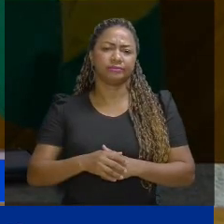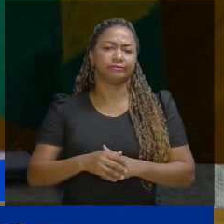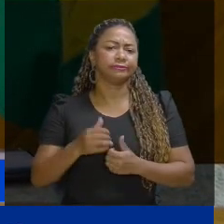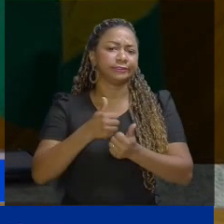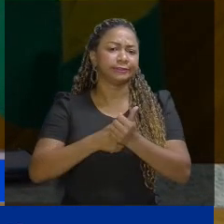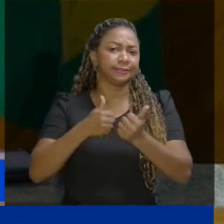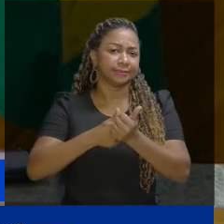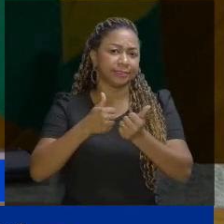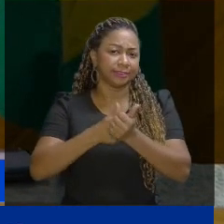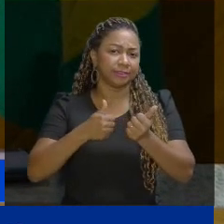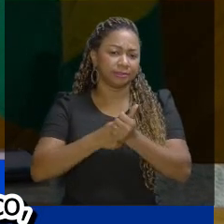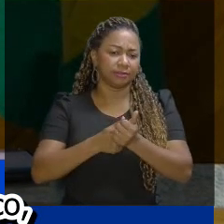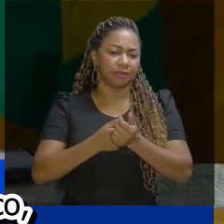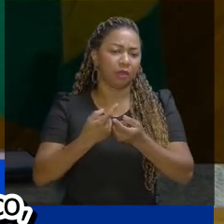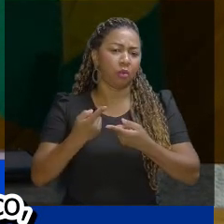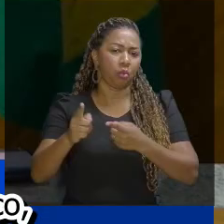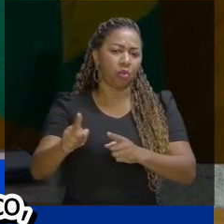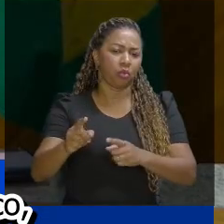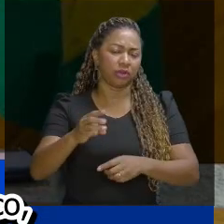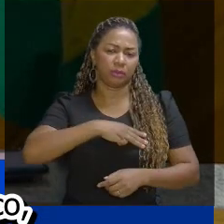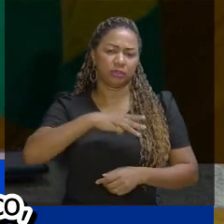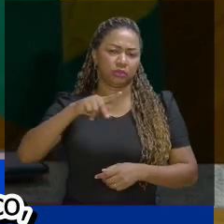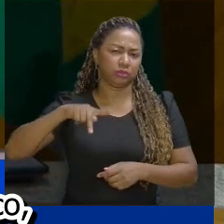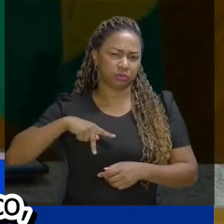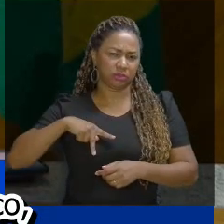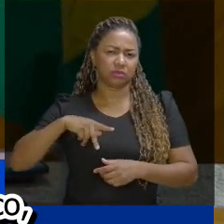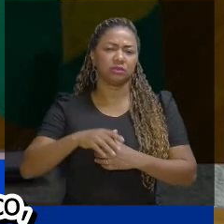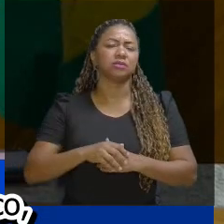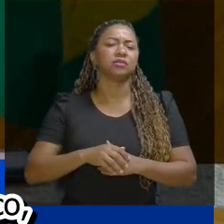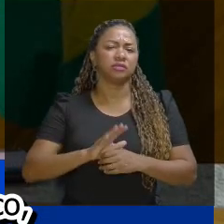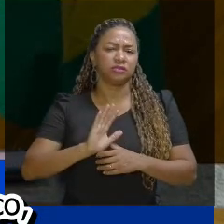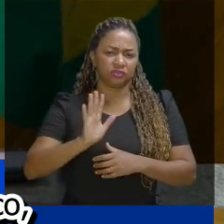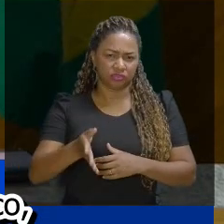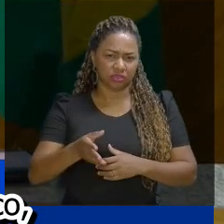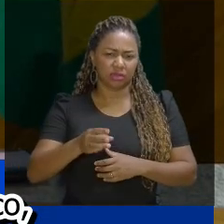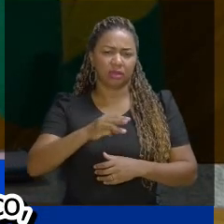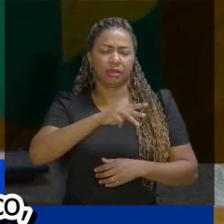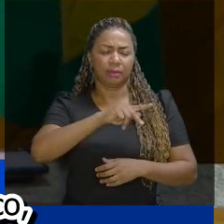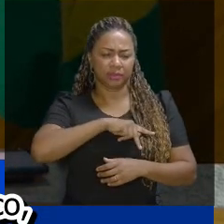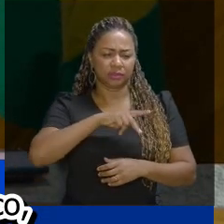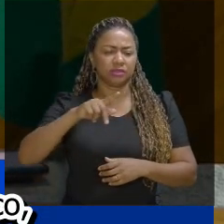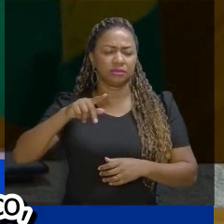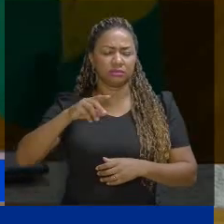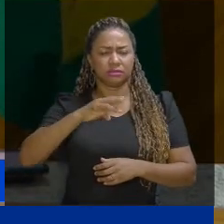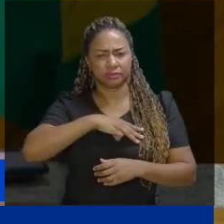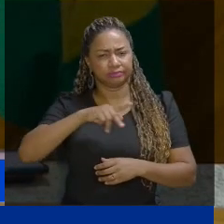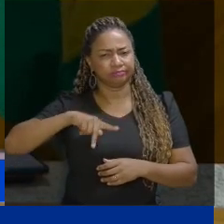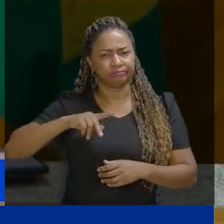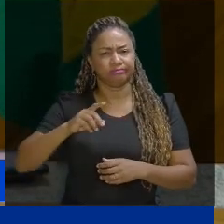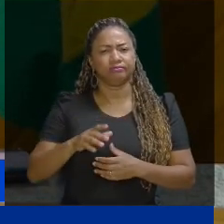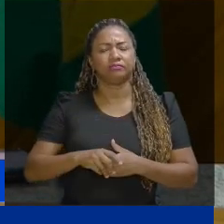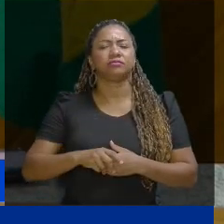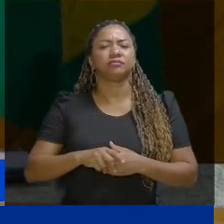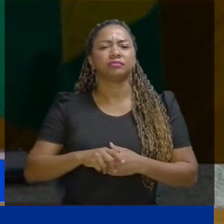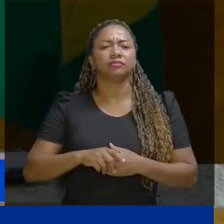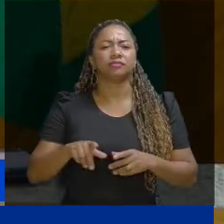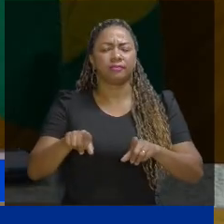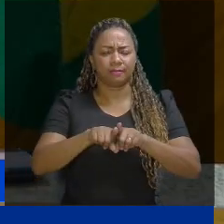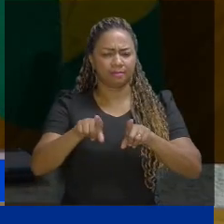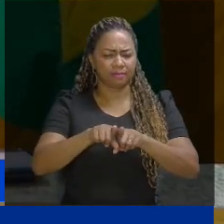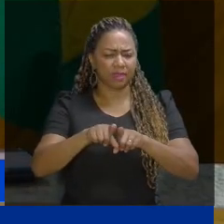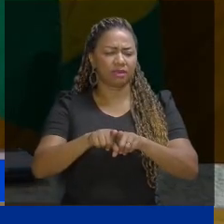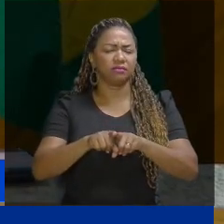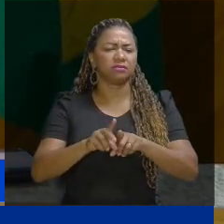da defesa contra as prerrogativas do Ministério Público, porque o Ministério Público, tanto quando é parte quanto atua como